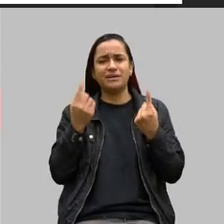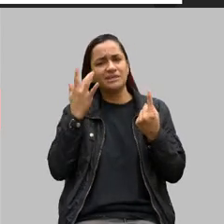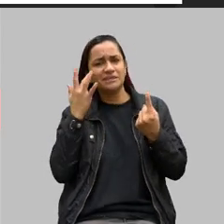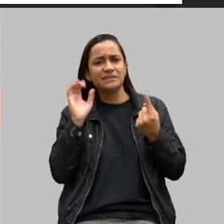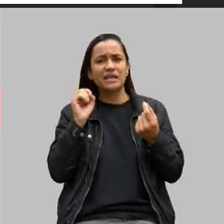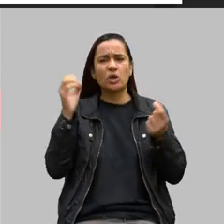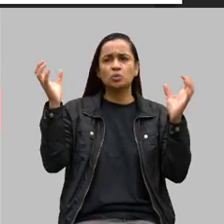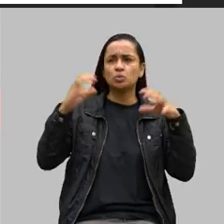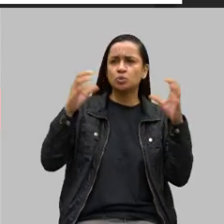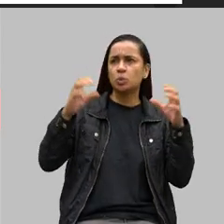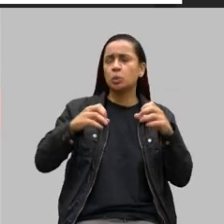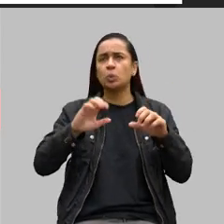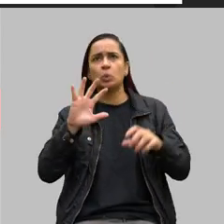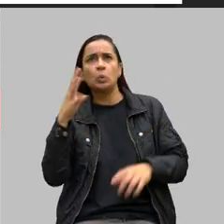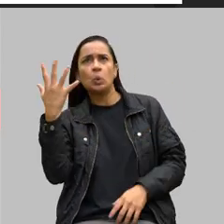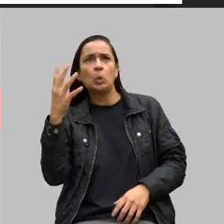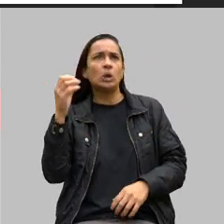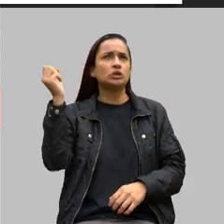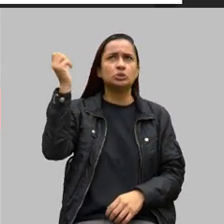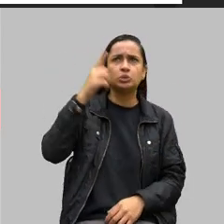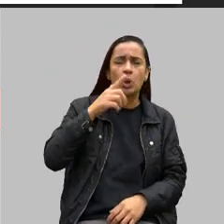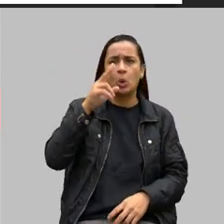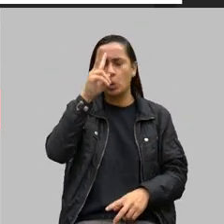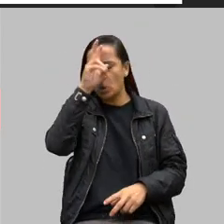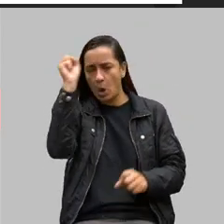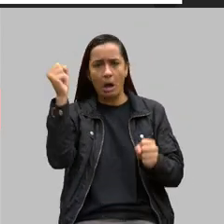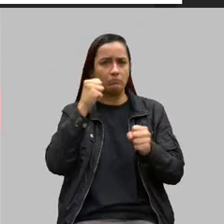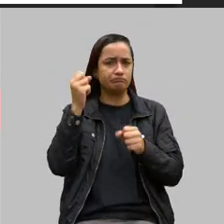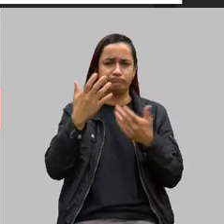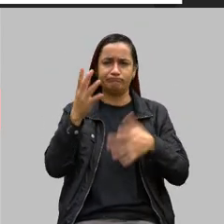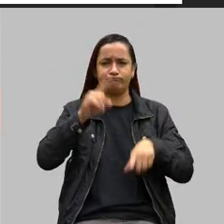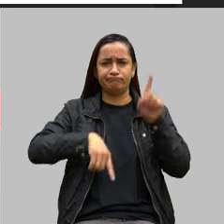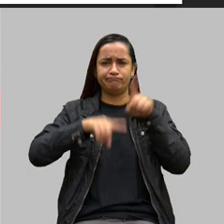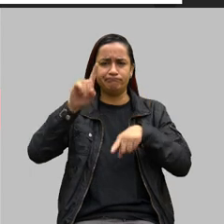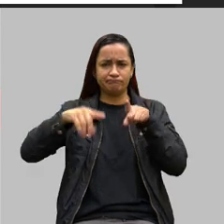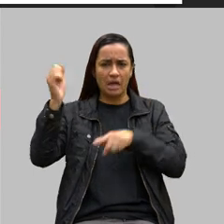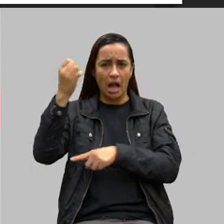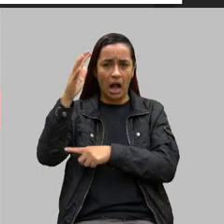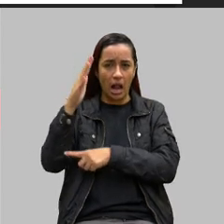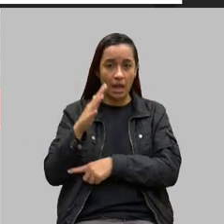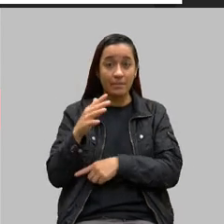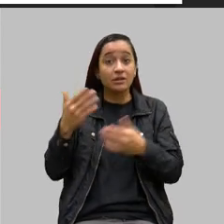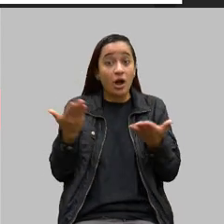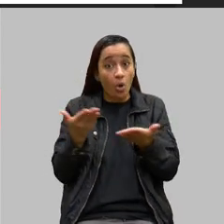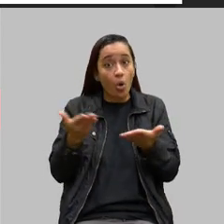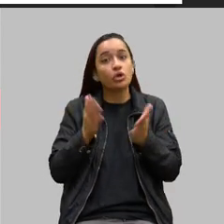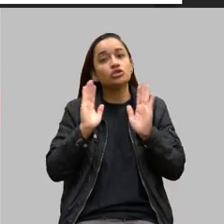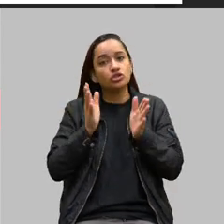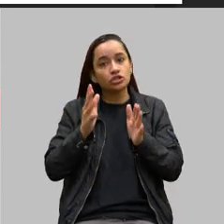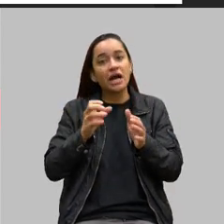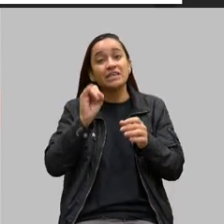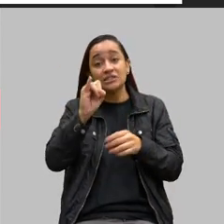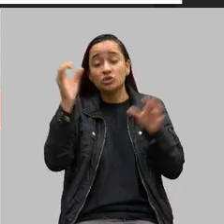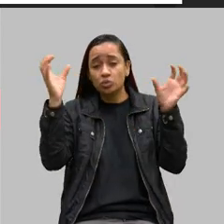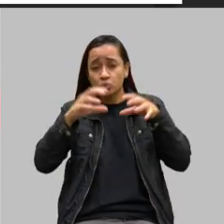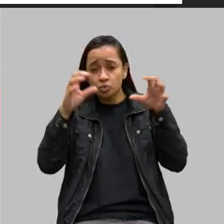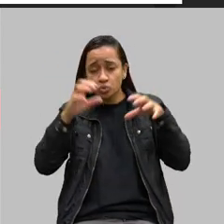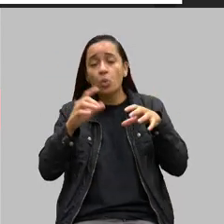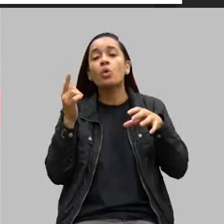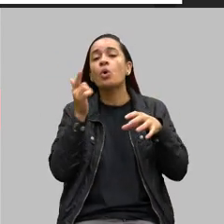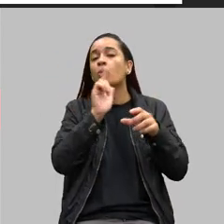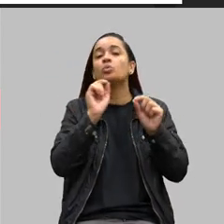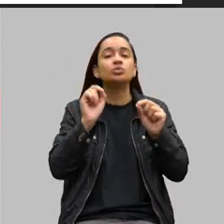climáticos extremos né mas essas obras já contribuíram né paraas chuvas desse ano reduzir significativamente né o